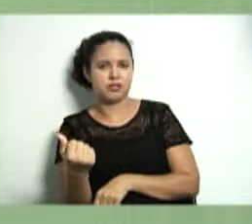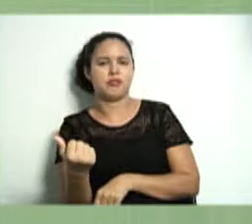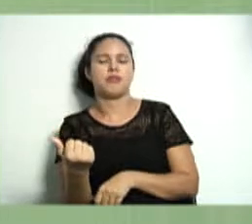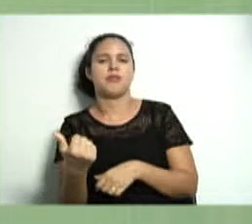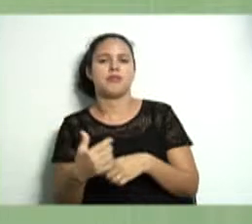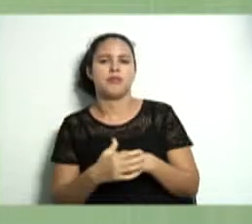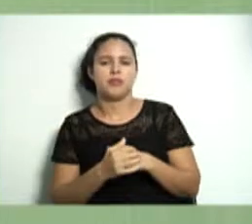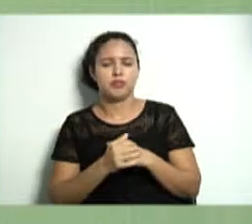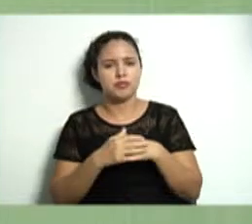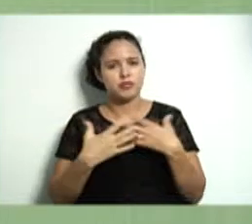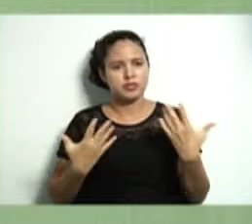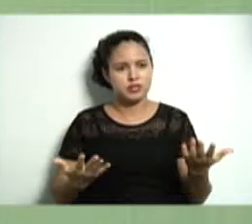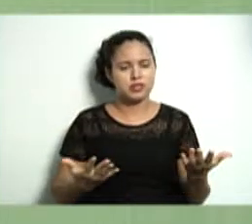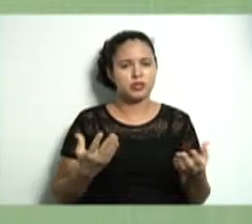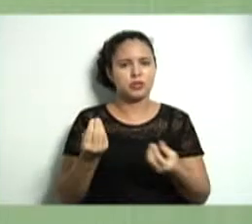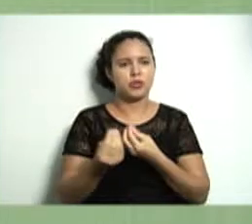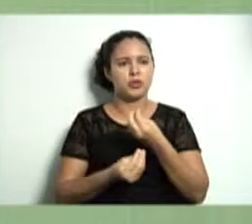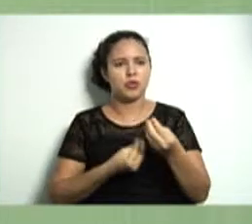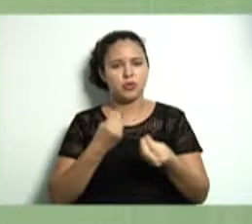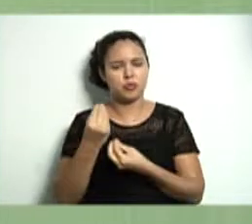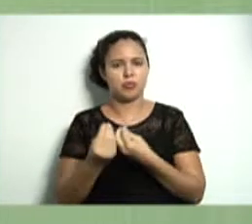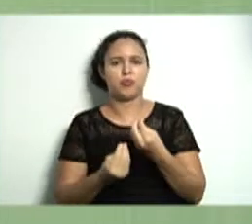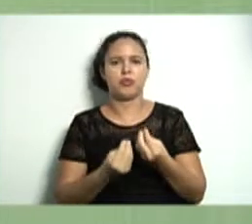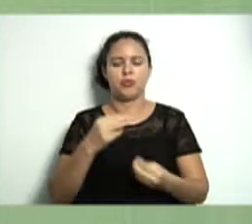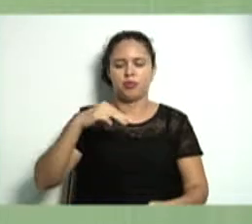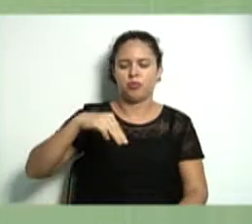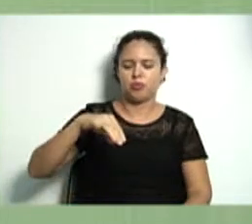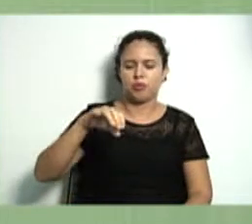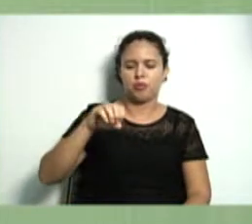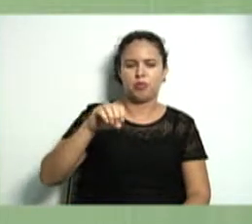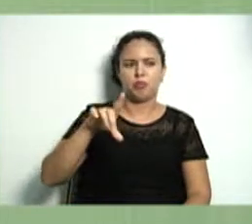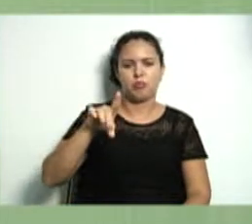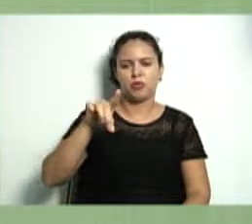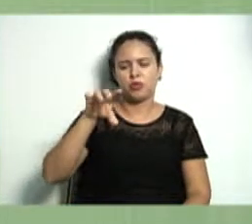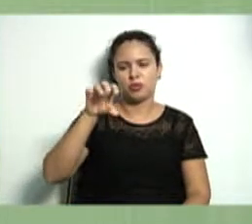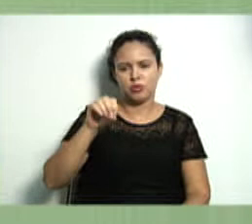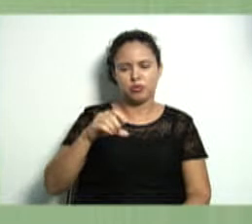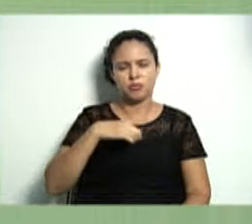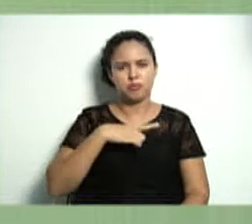Nisto, o modo de produção